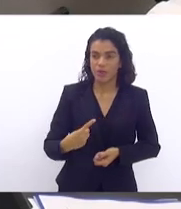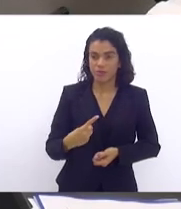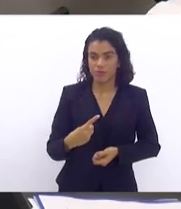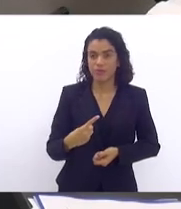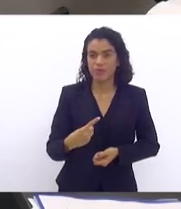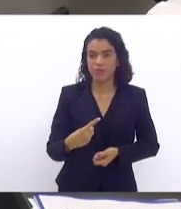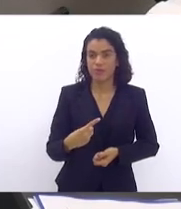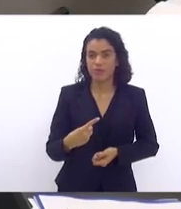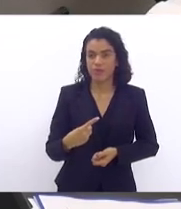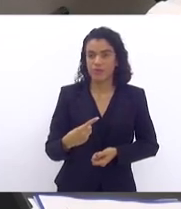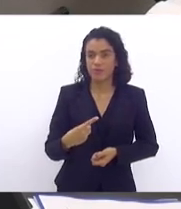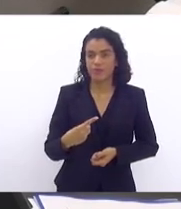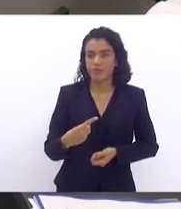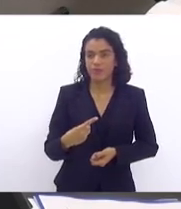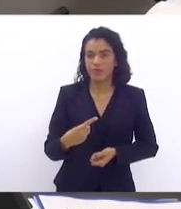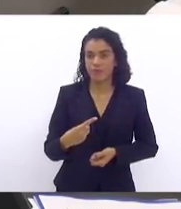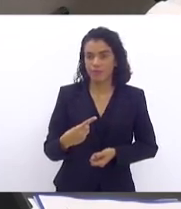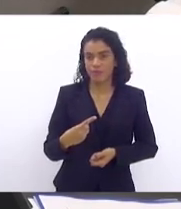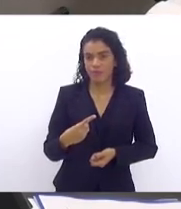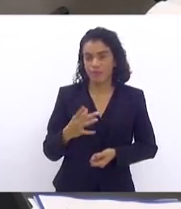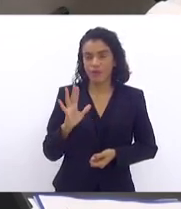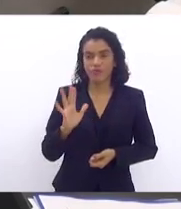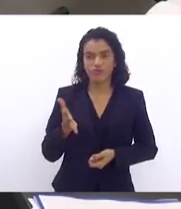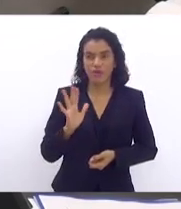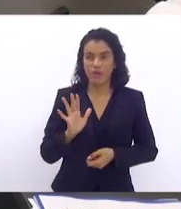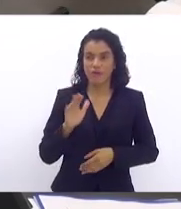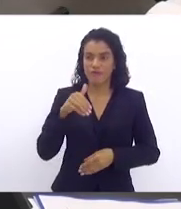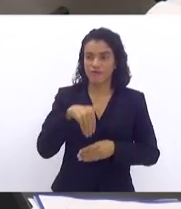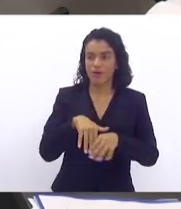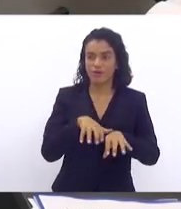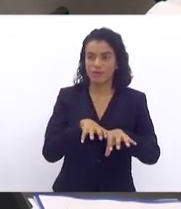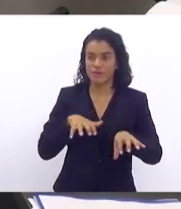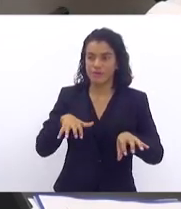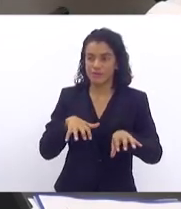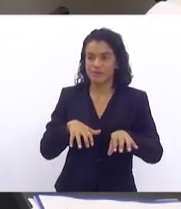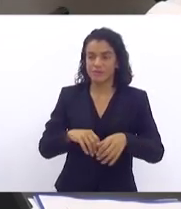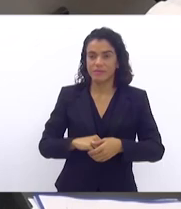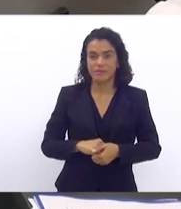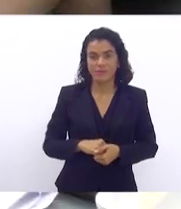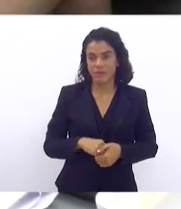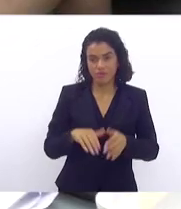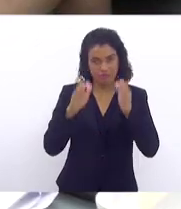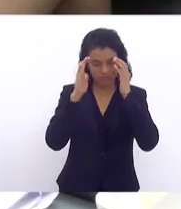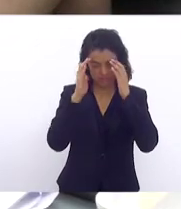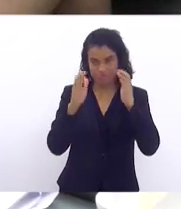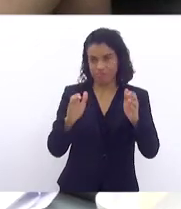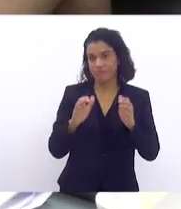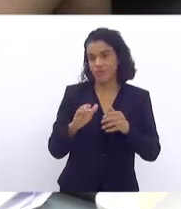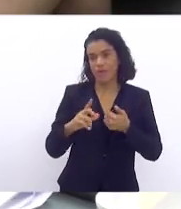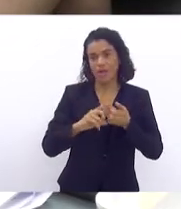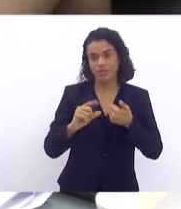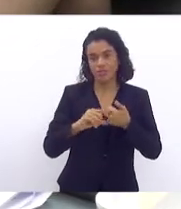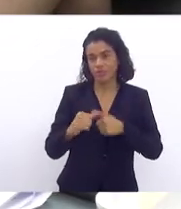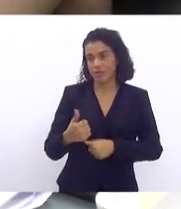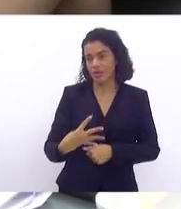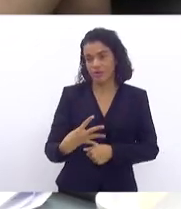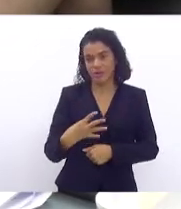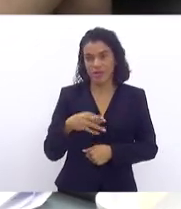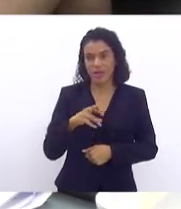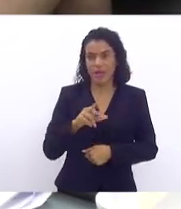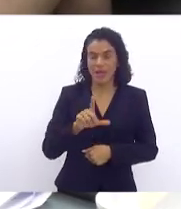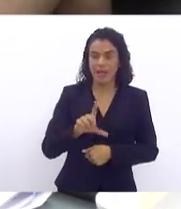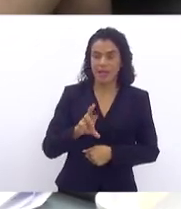trago... O voto divergente. Eu tirei por isso que eu sabia que era um tema. Não cumpre o artigo 14 da LRF,